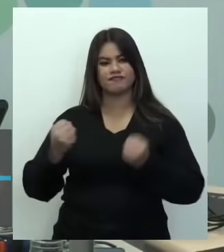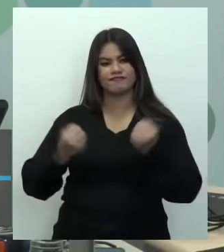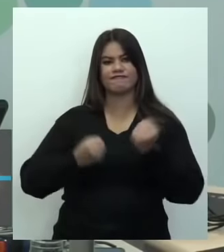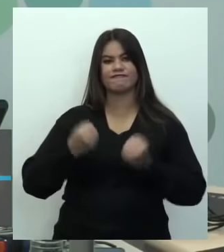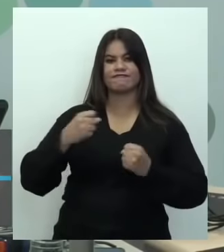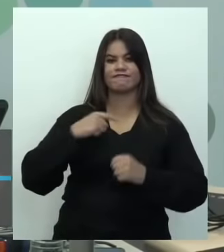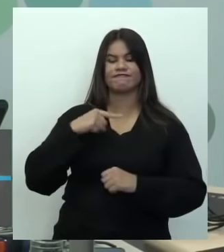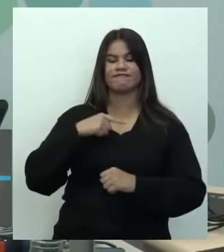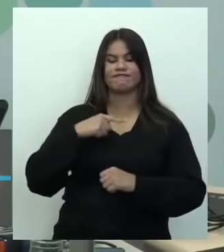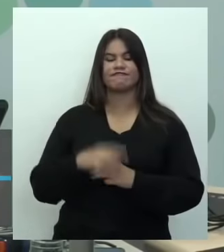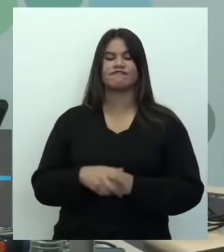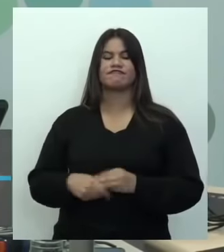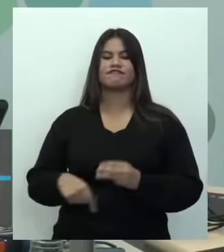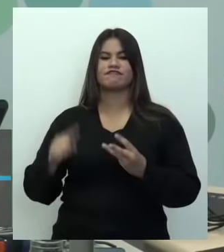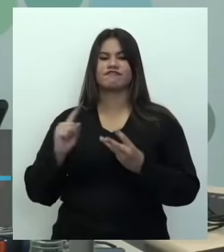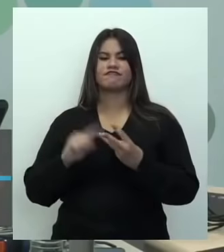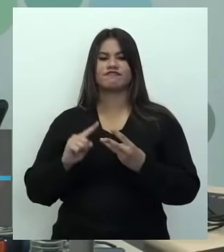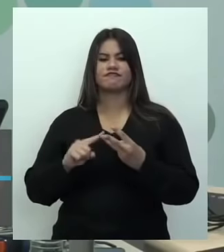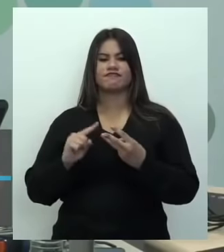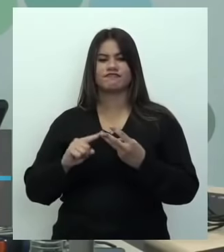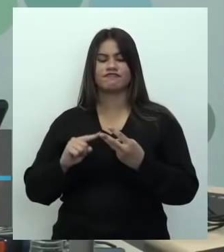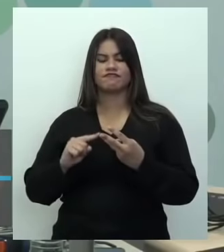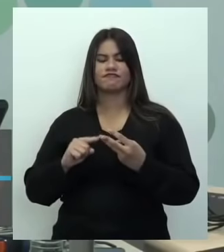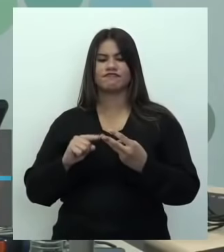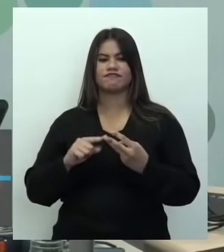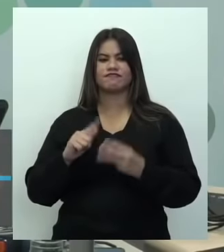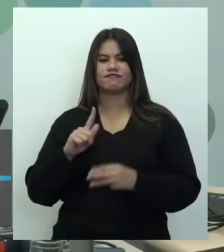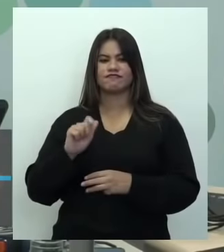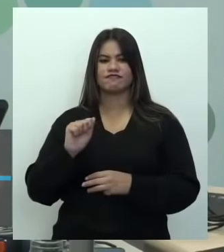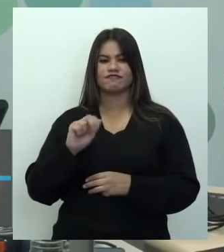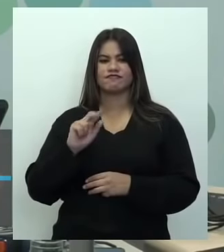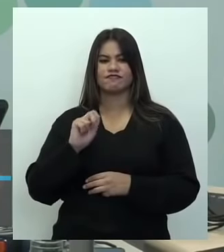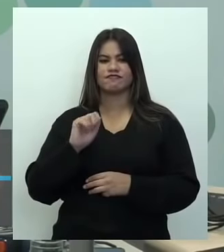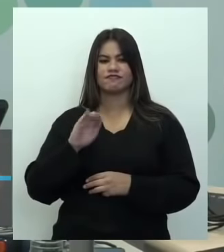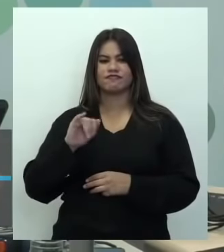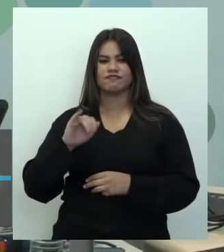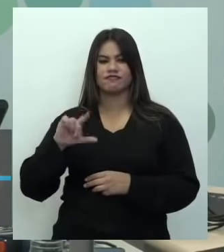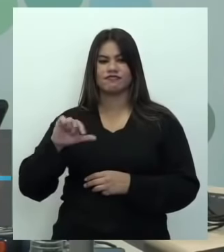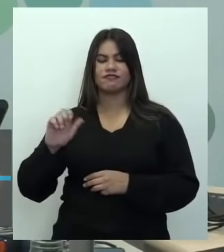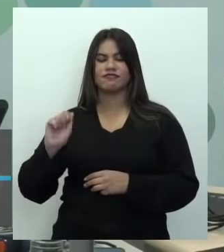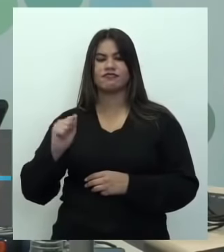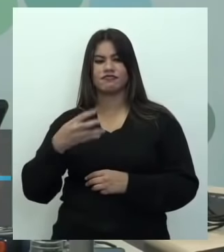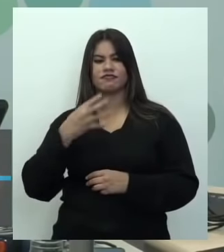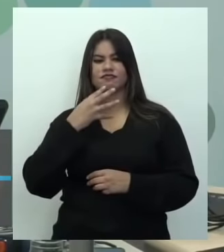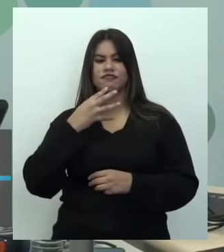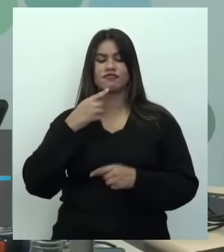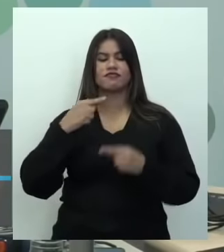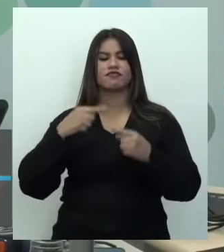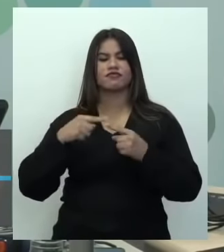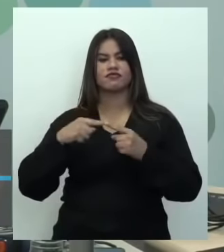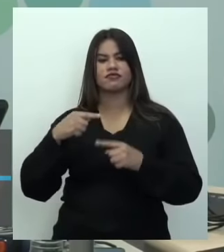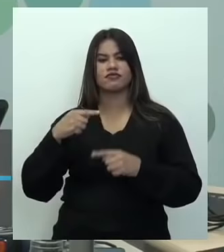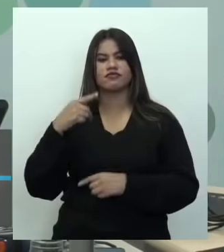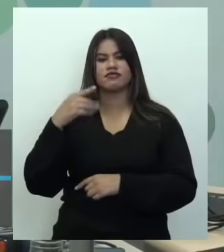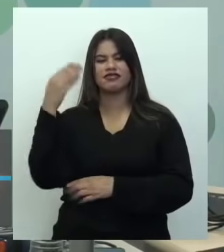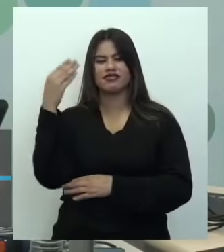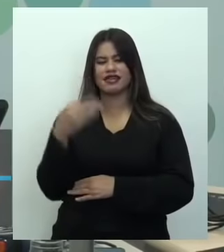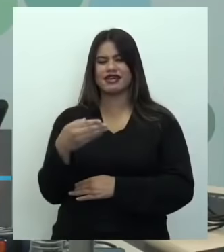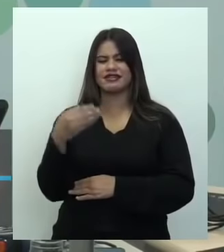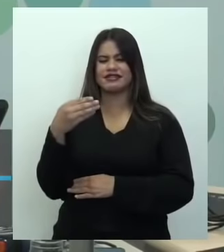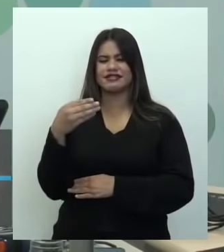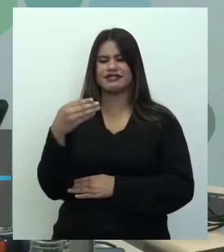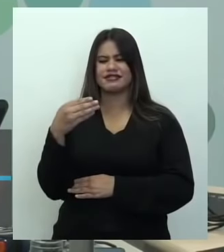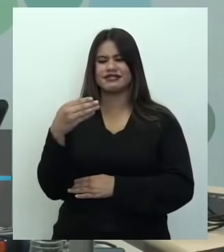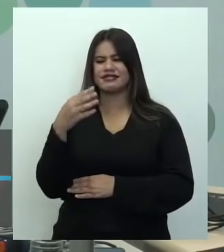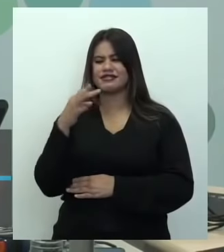né? E a Gabriela, ela falou que também ela conhece, porque ela andou de táxi, né? E ela percebeu que o